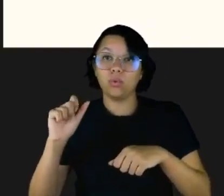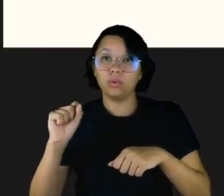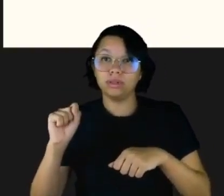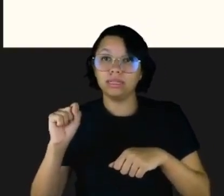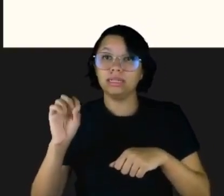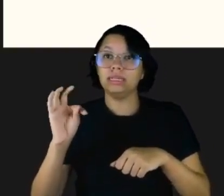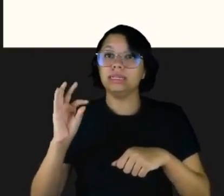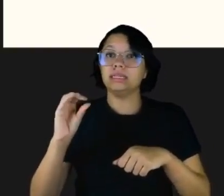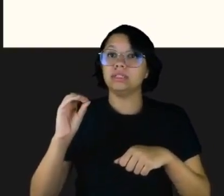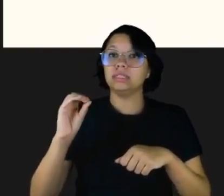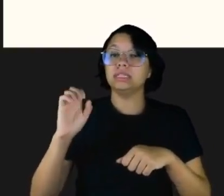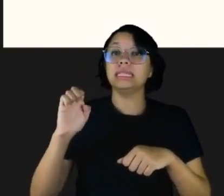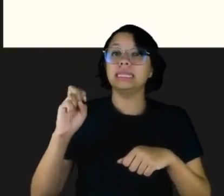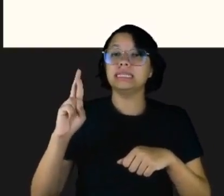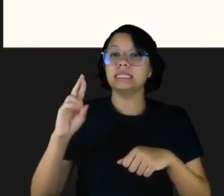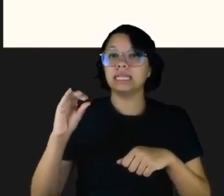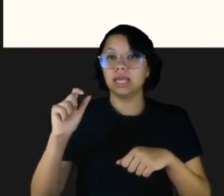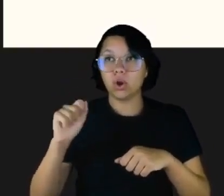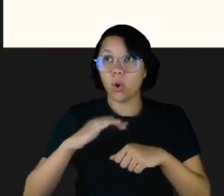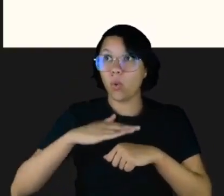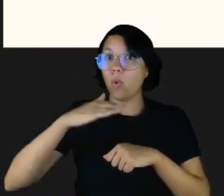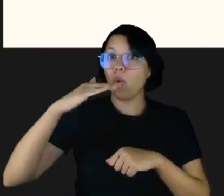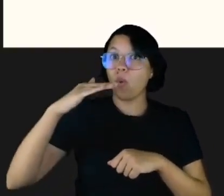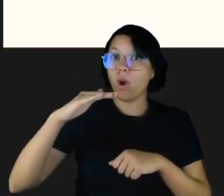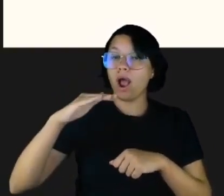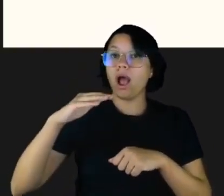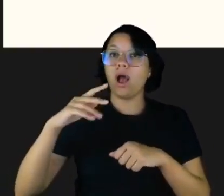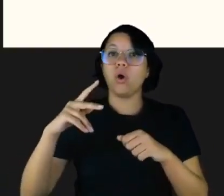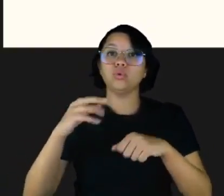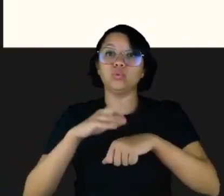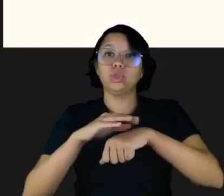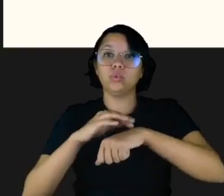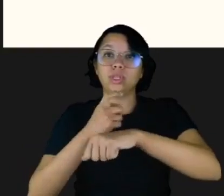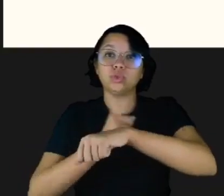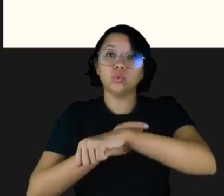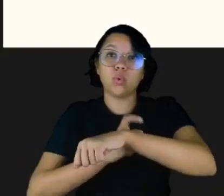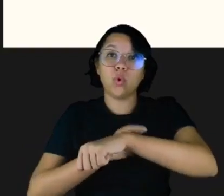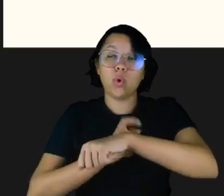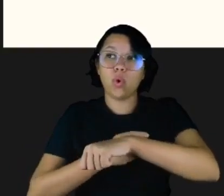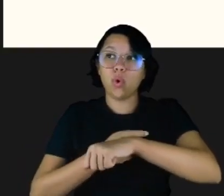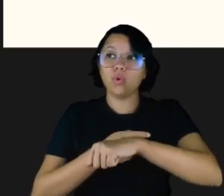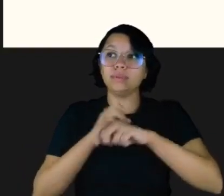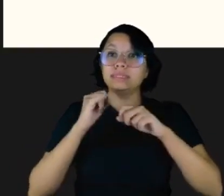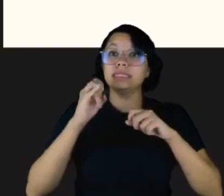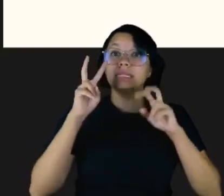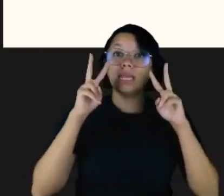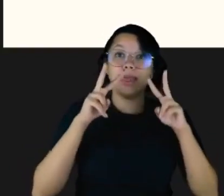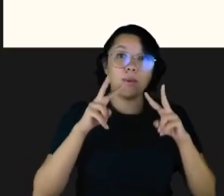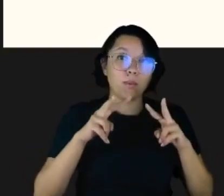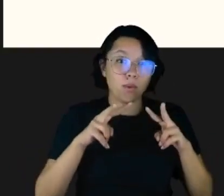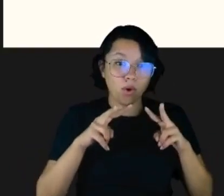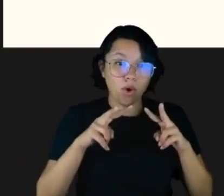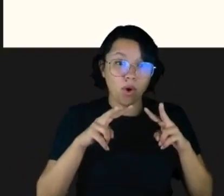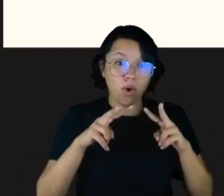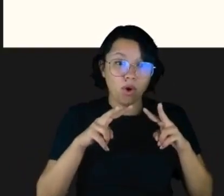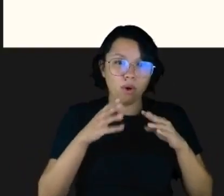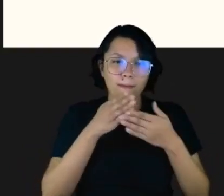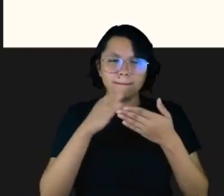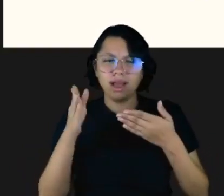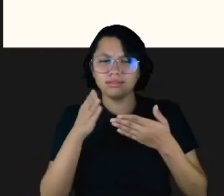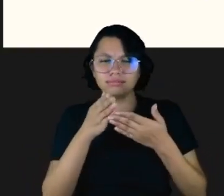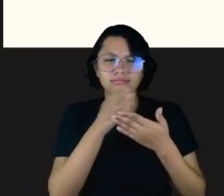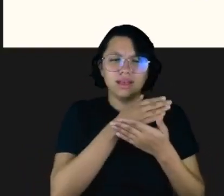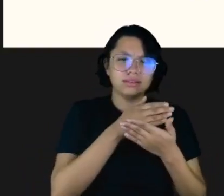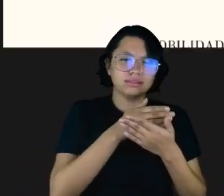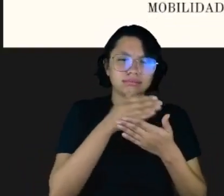com osteoporose. Então, se eu olho ele fragmentado, eu posso comprometer o tratamento e o cuidado de